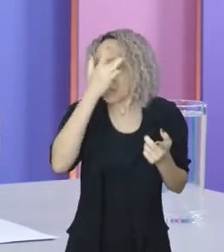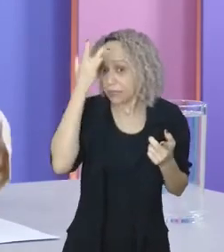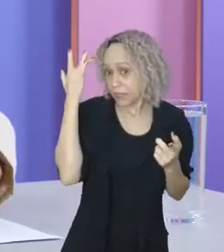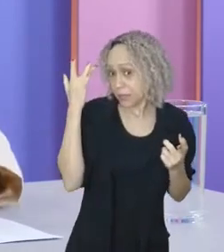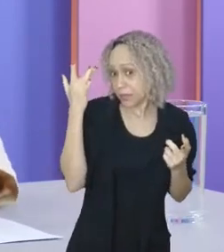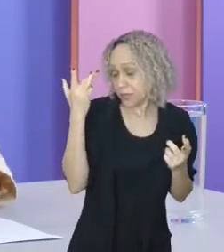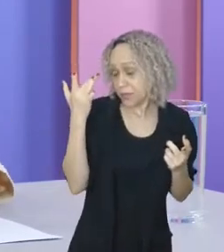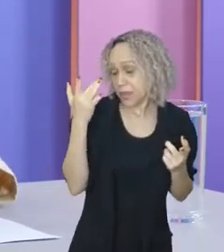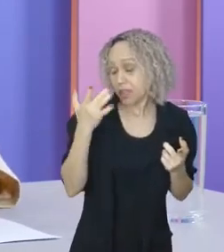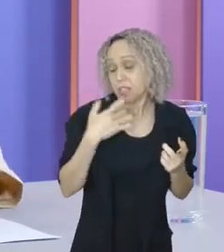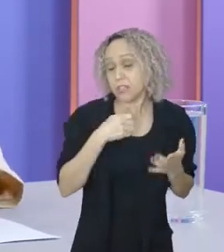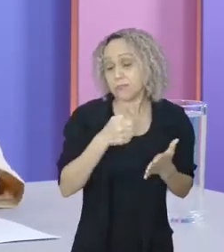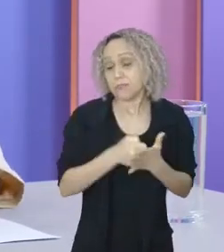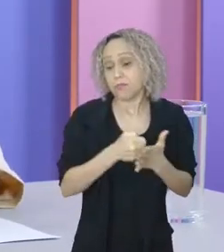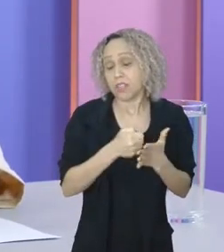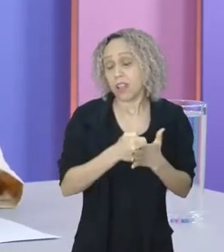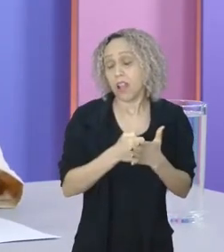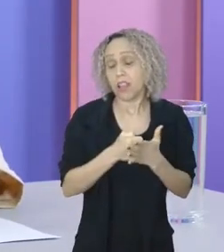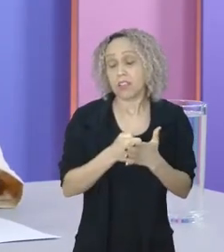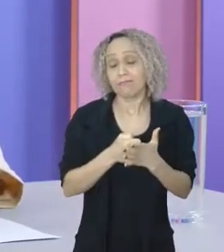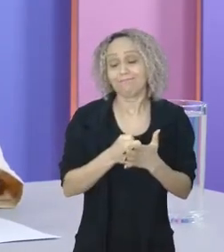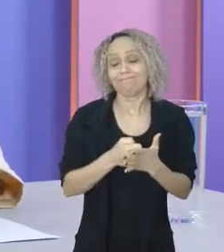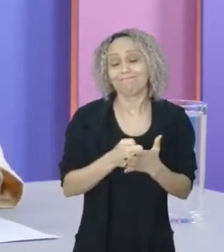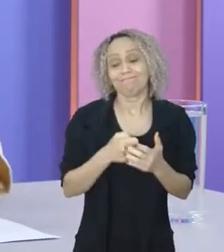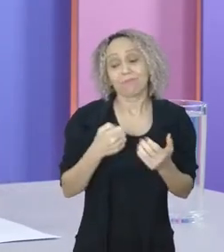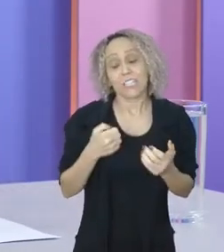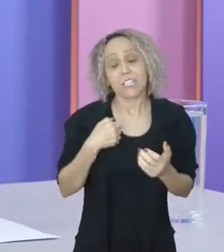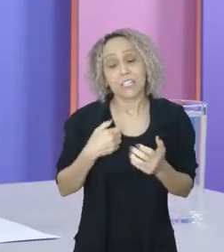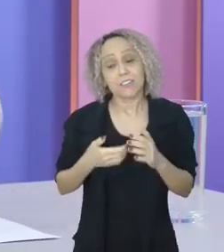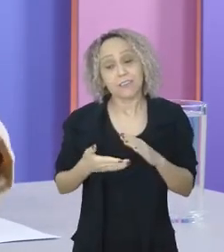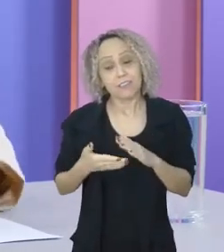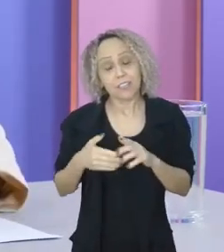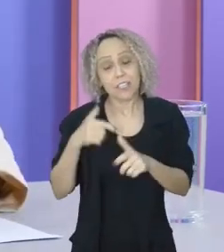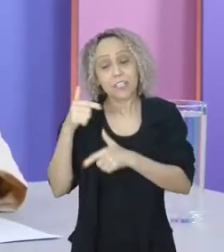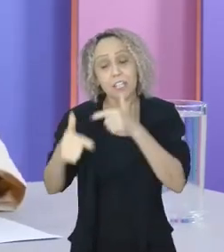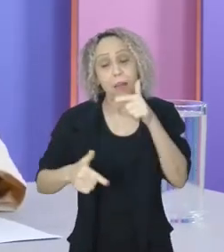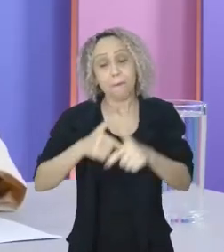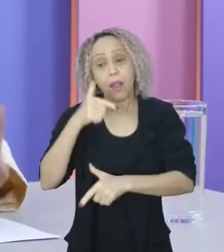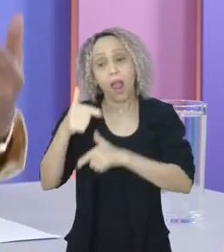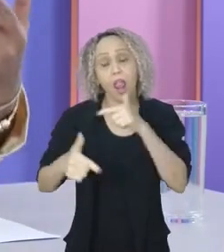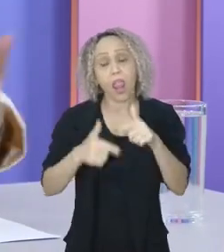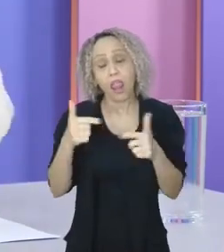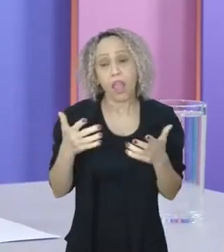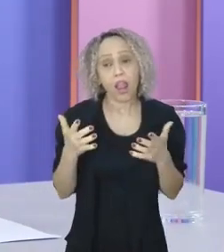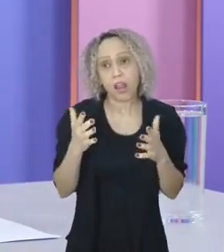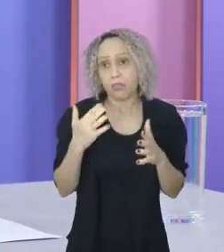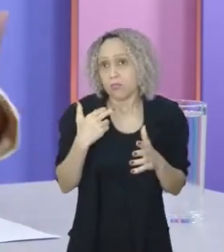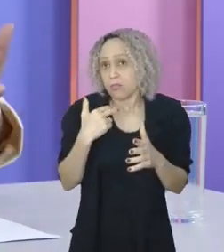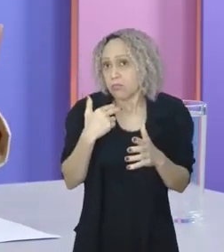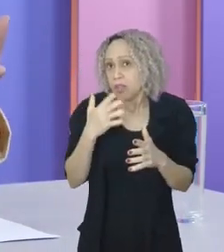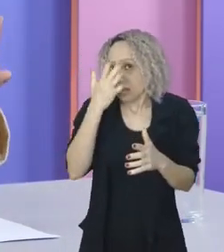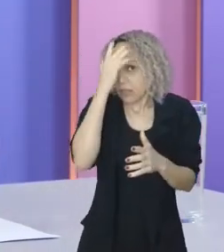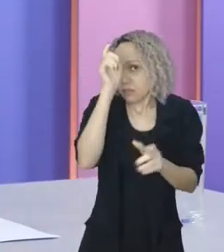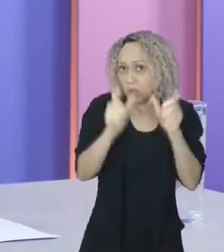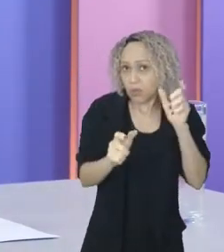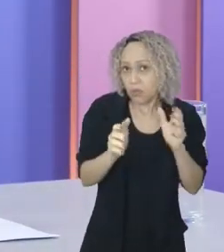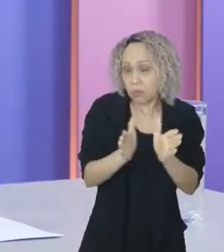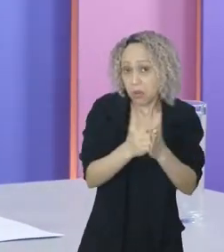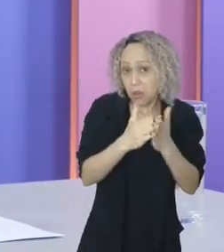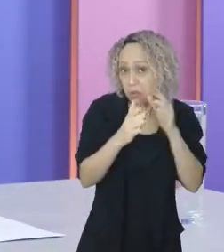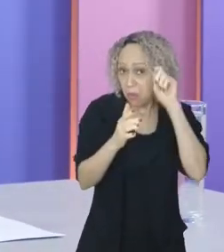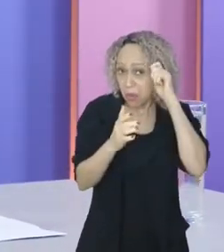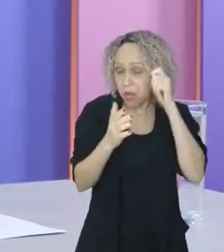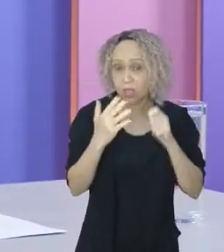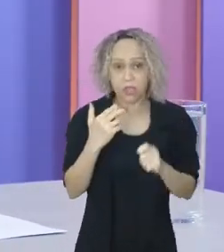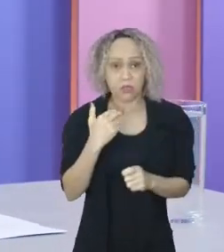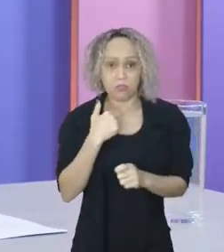porque não tinham acesso nem um alimento, que boa parte sobreviveu por conta das redes de